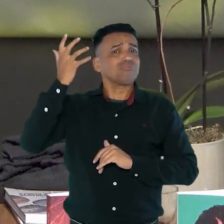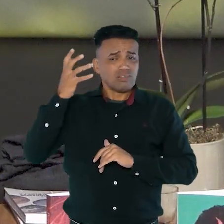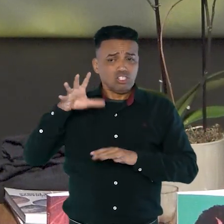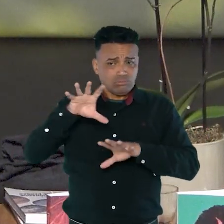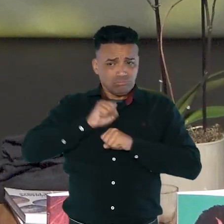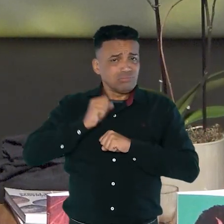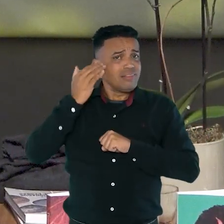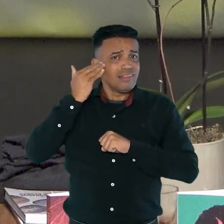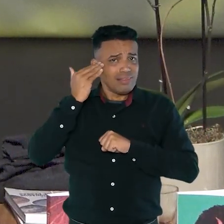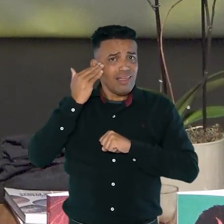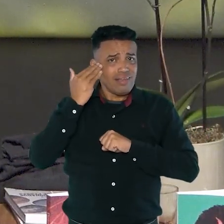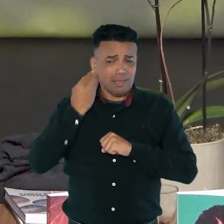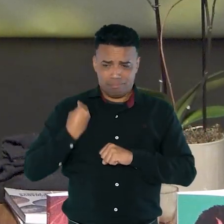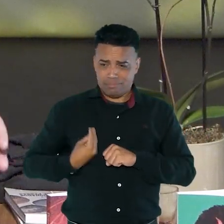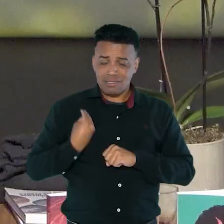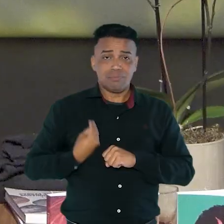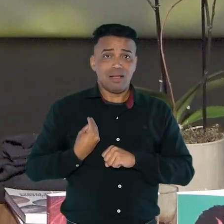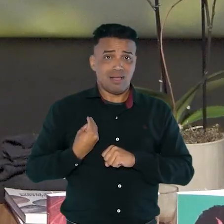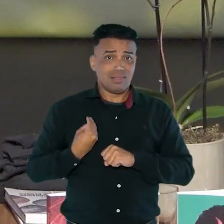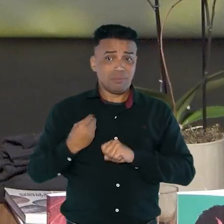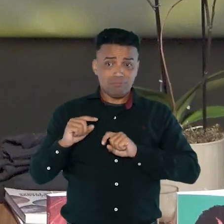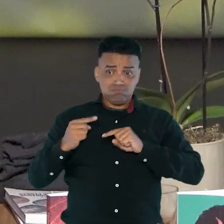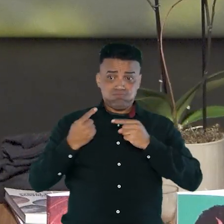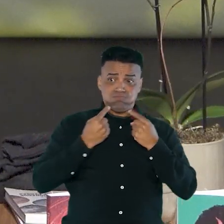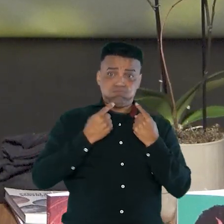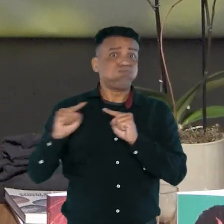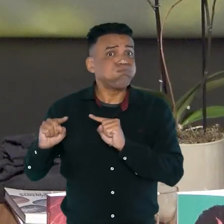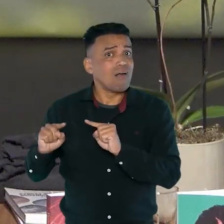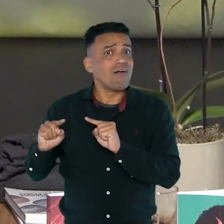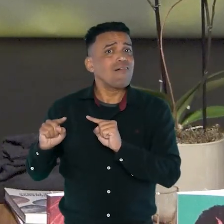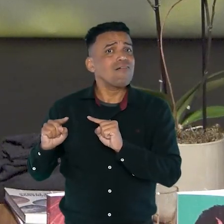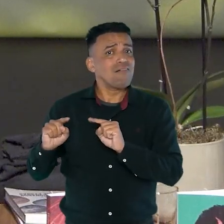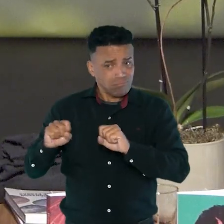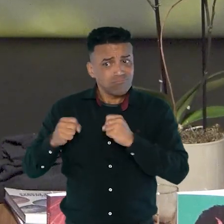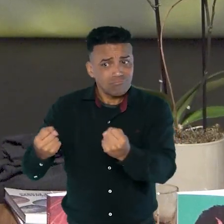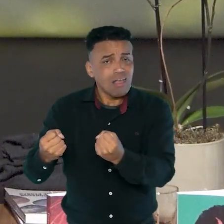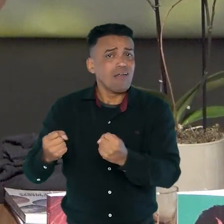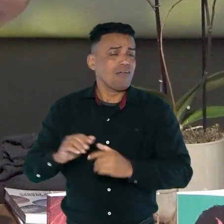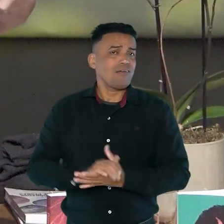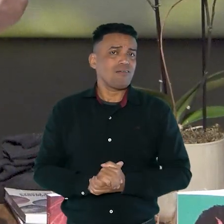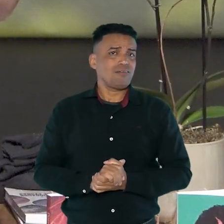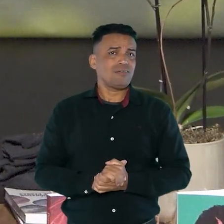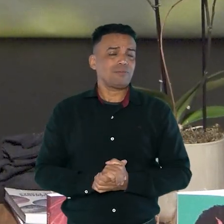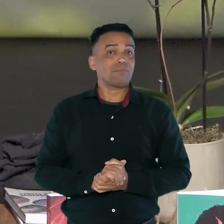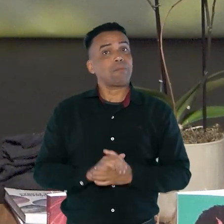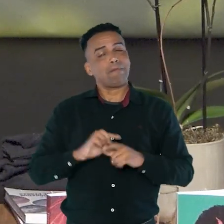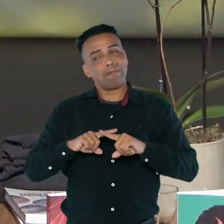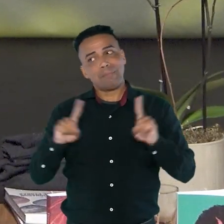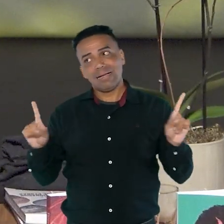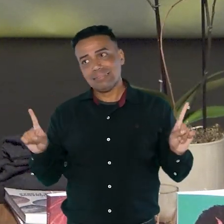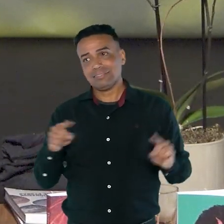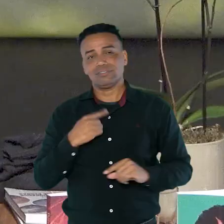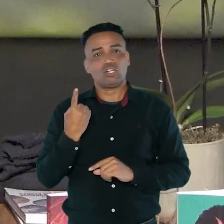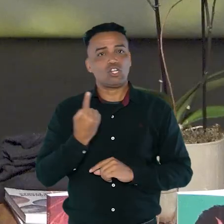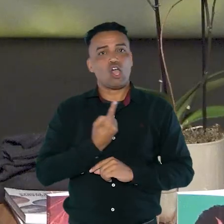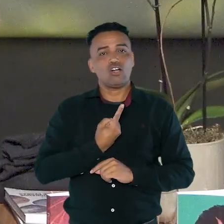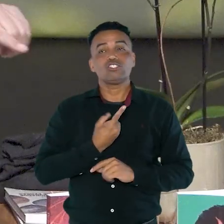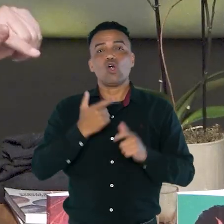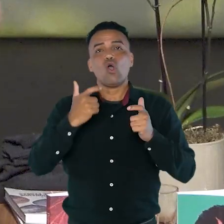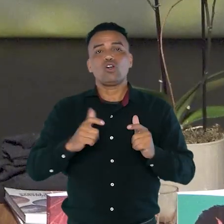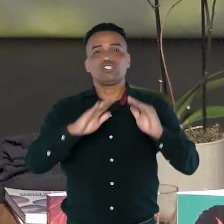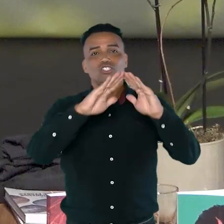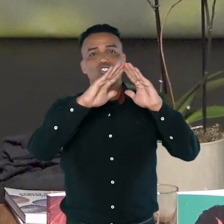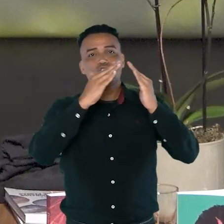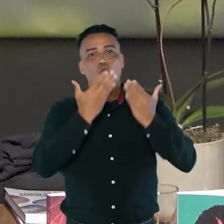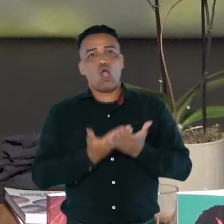a gente quer participar e quer ter armas para se defender. Mas, enquanto isso, nós estamos nas